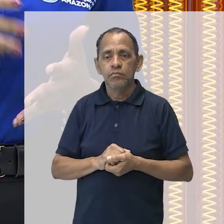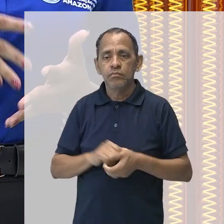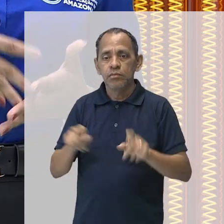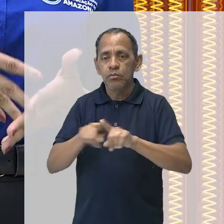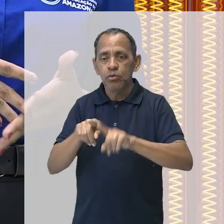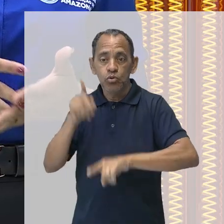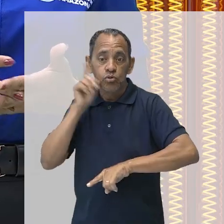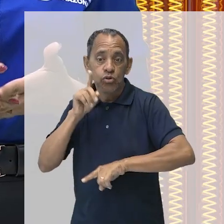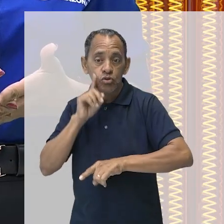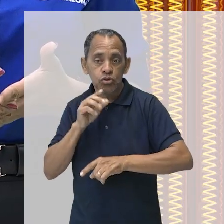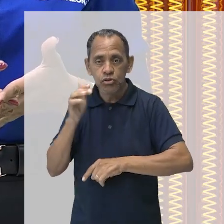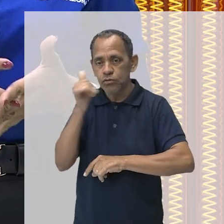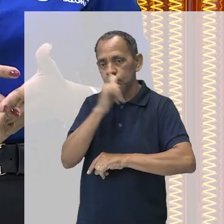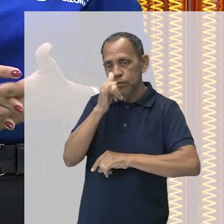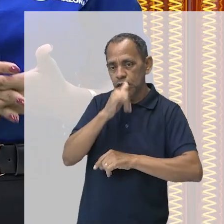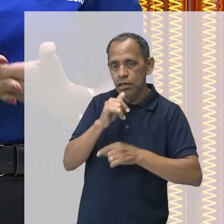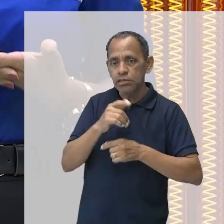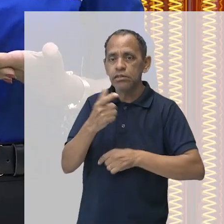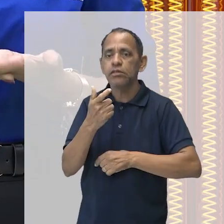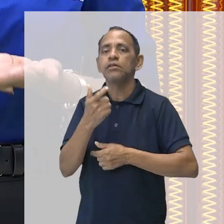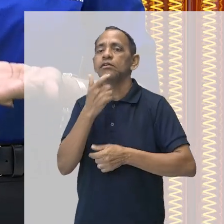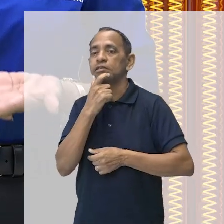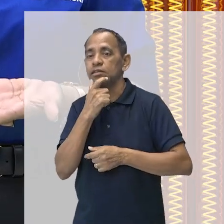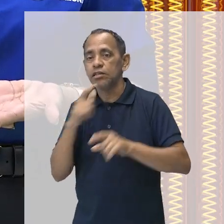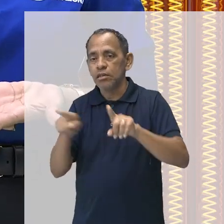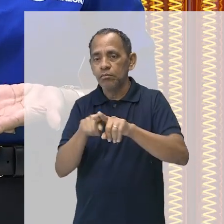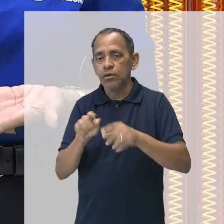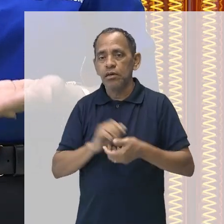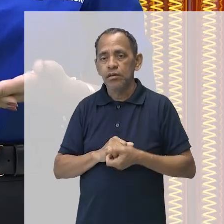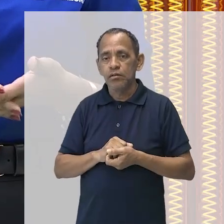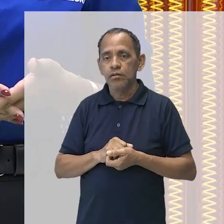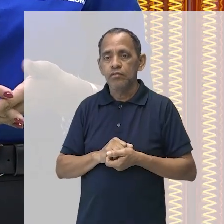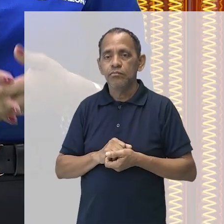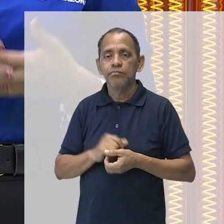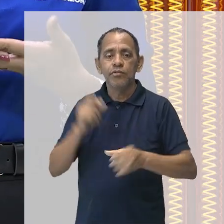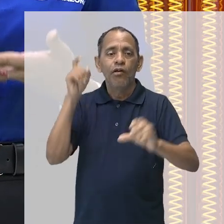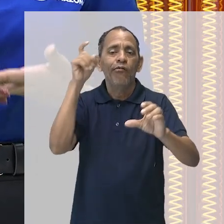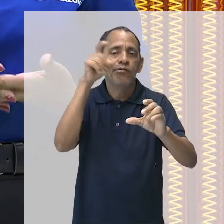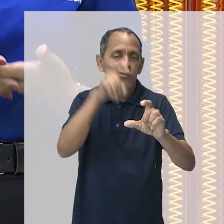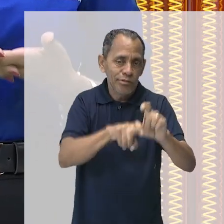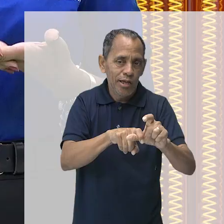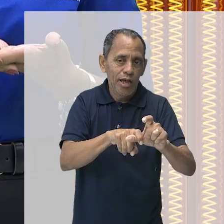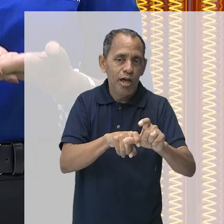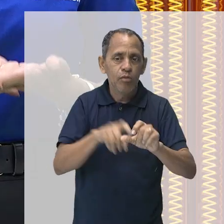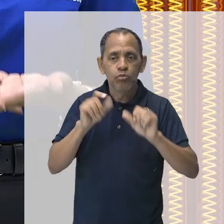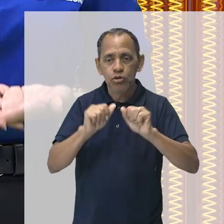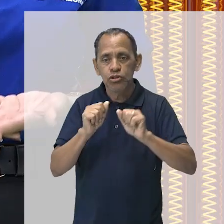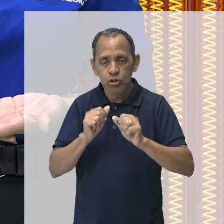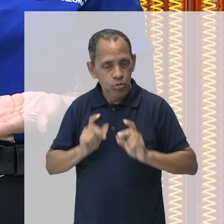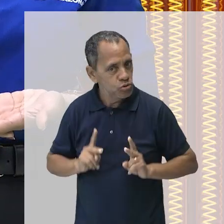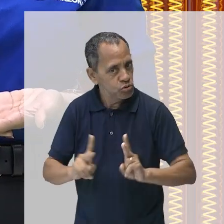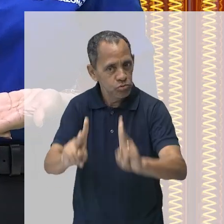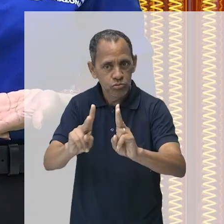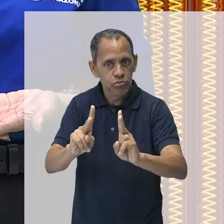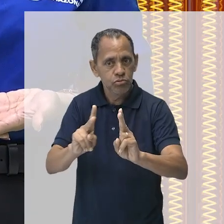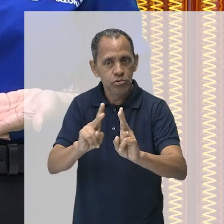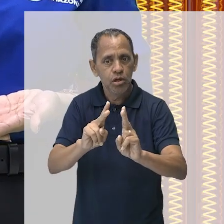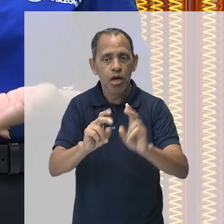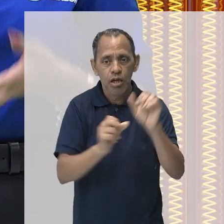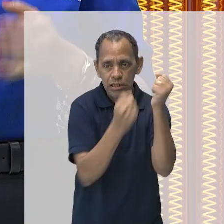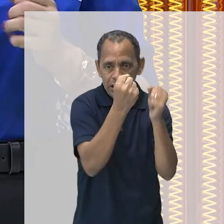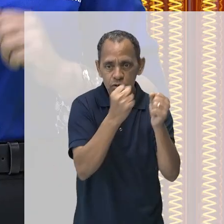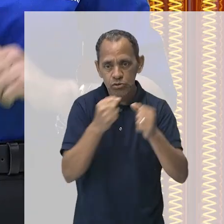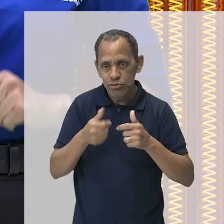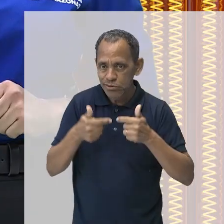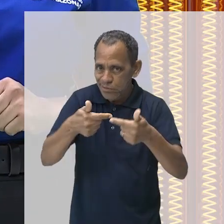em que a França e a Inglaterra vão começar a se endividar para poder manter a indústria de guerra em